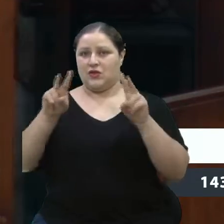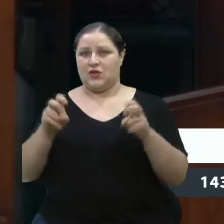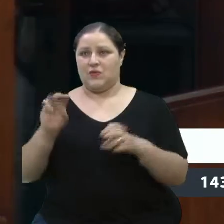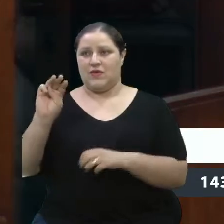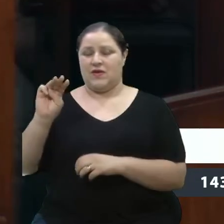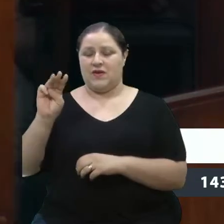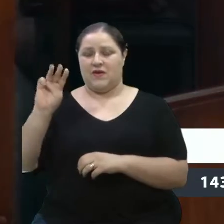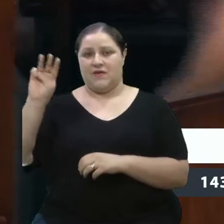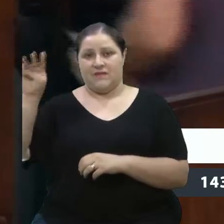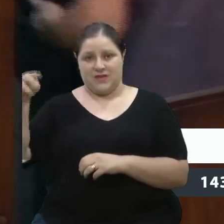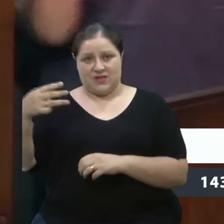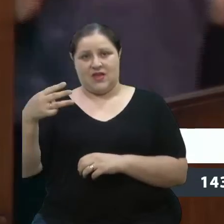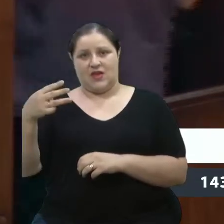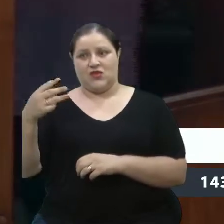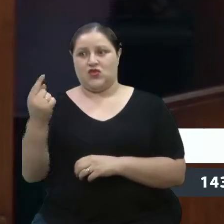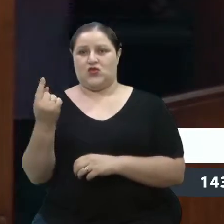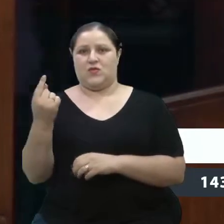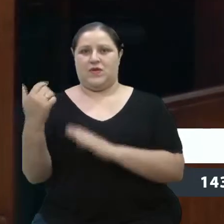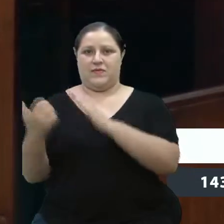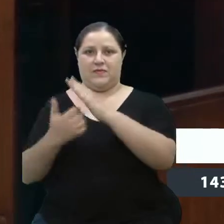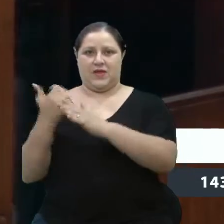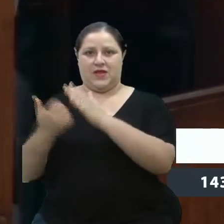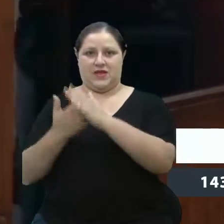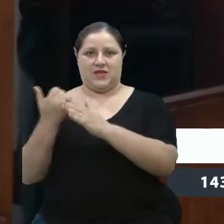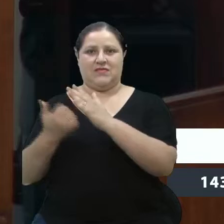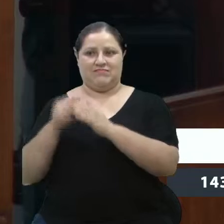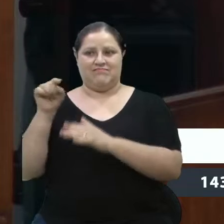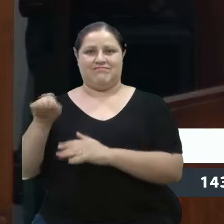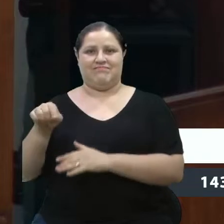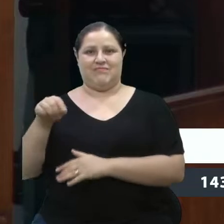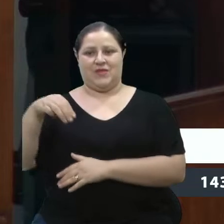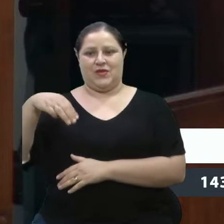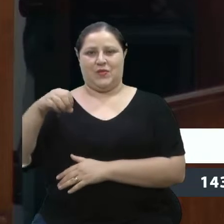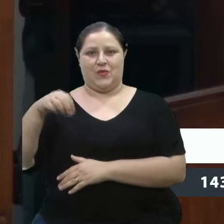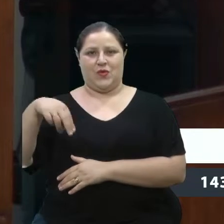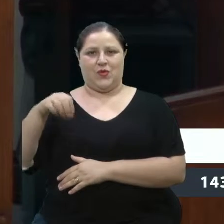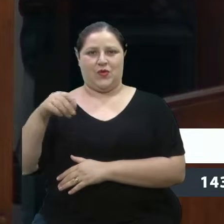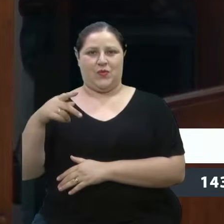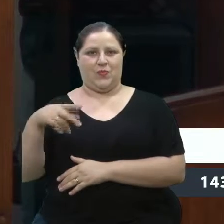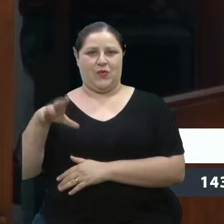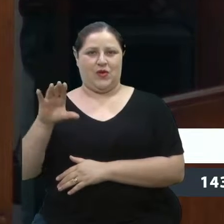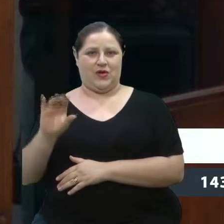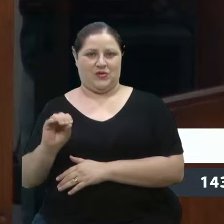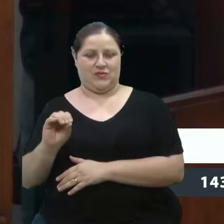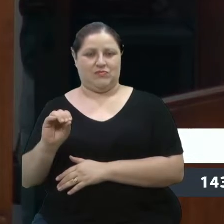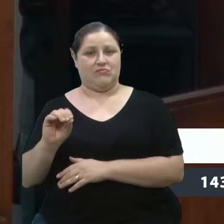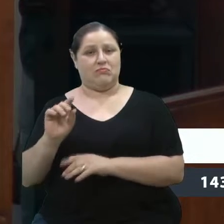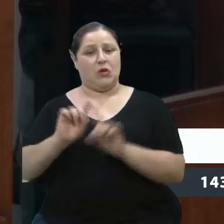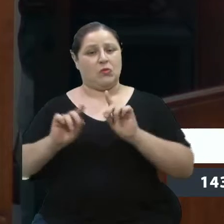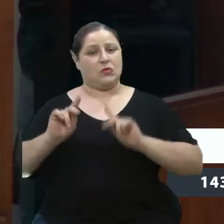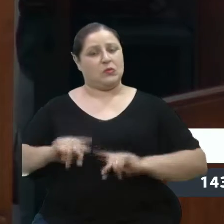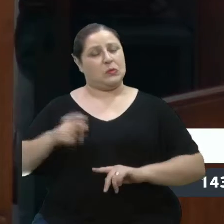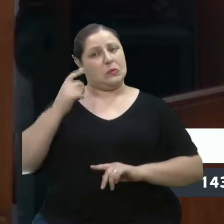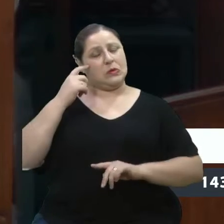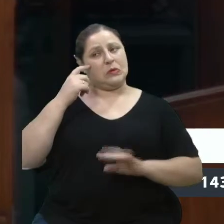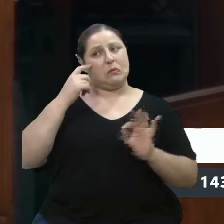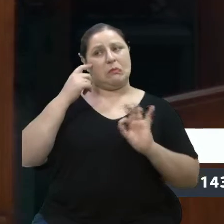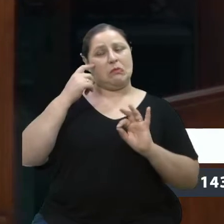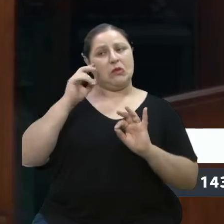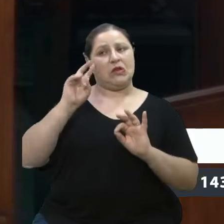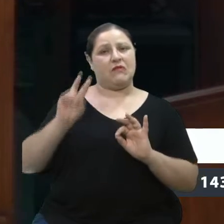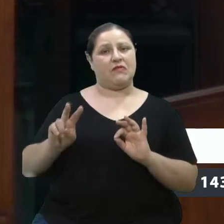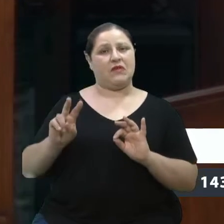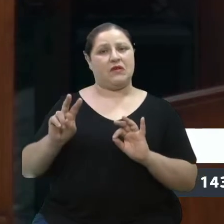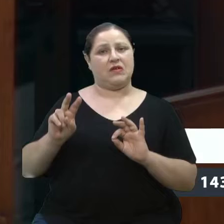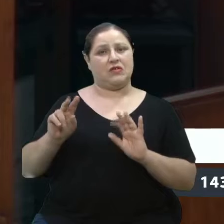Visat. Superficialmente, pode passar despercebido para algumas pessoas como isso teria a ver com o dia 8 de março, e porque eu traria esse assunto